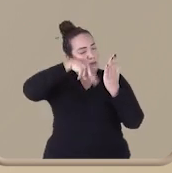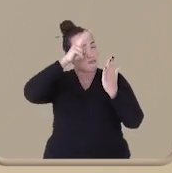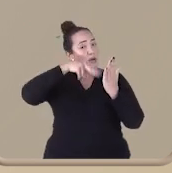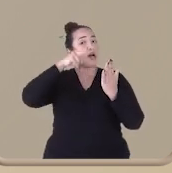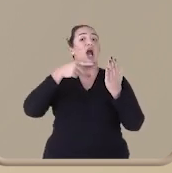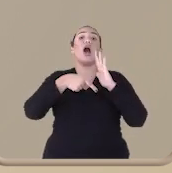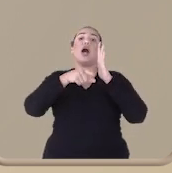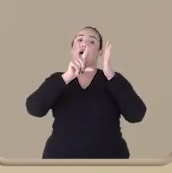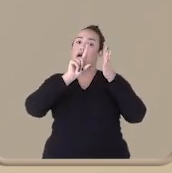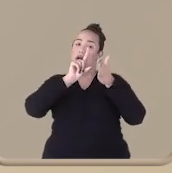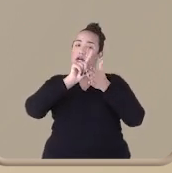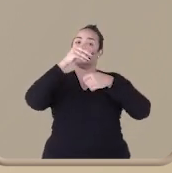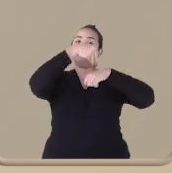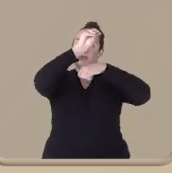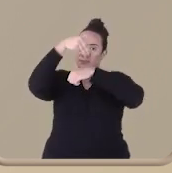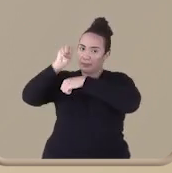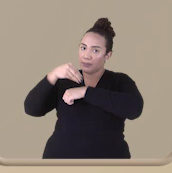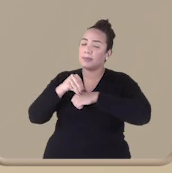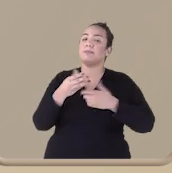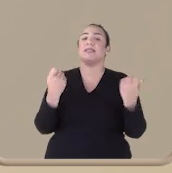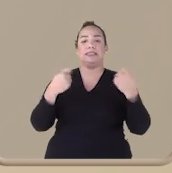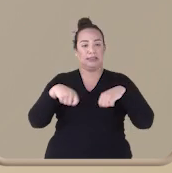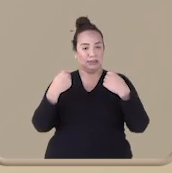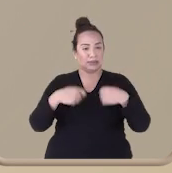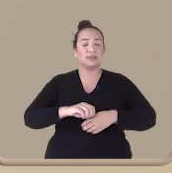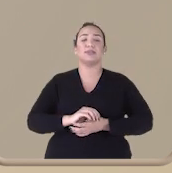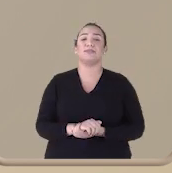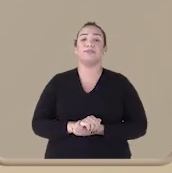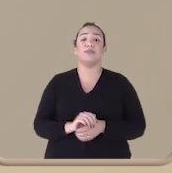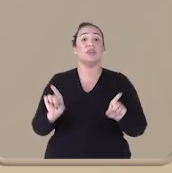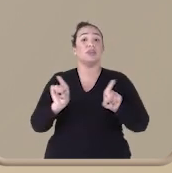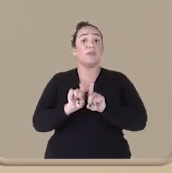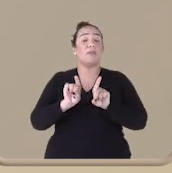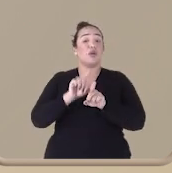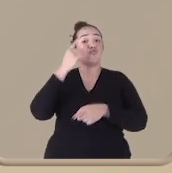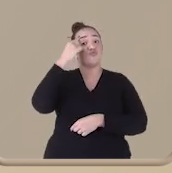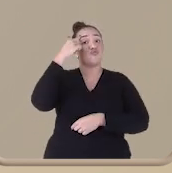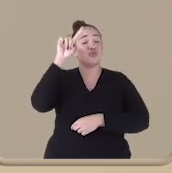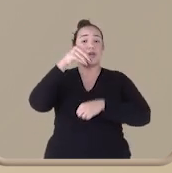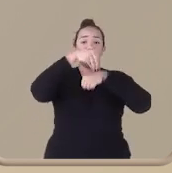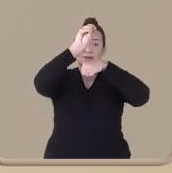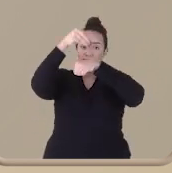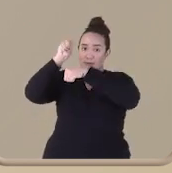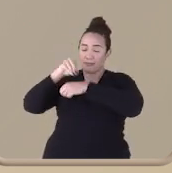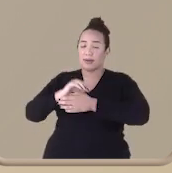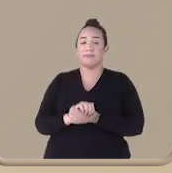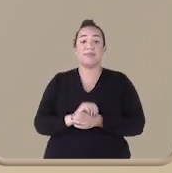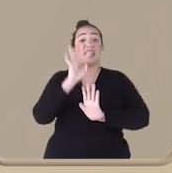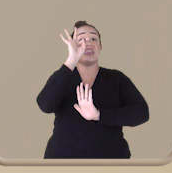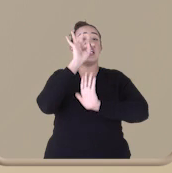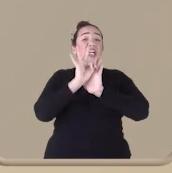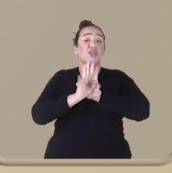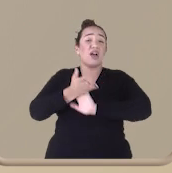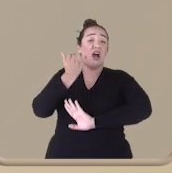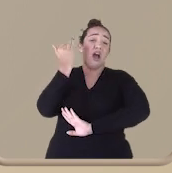antes de compartilhá-la diminui as chances de espalhar um boato. Confira a data da publicação.